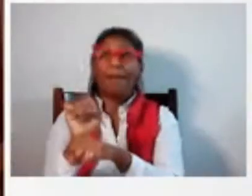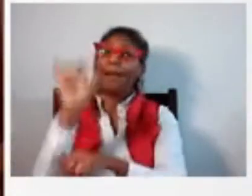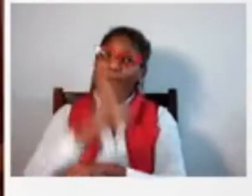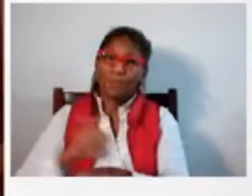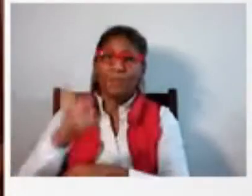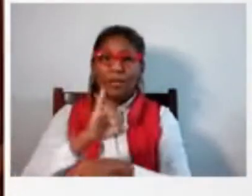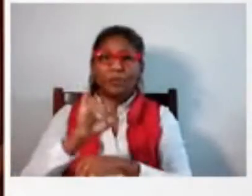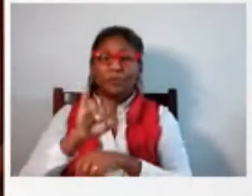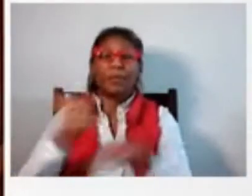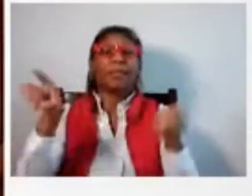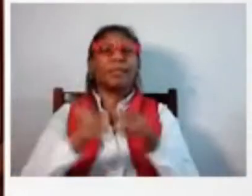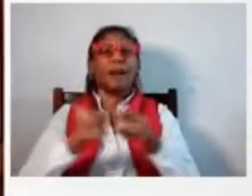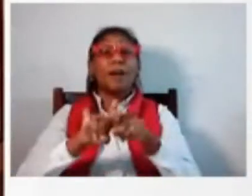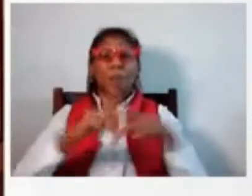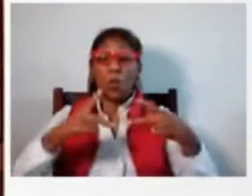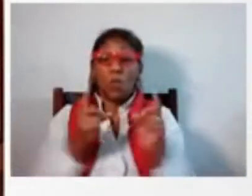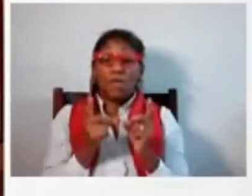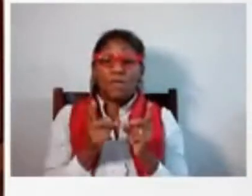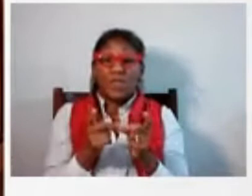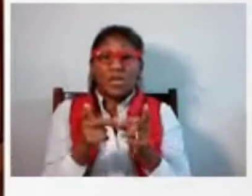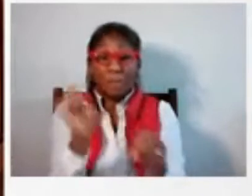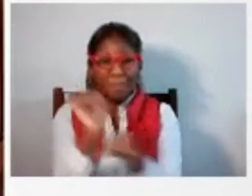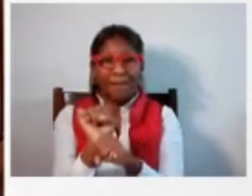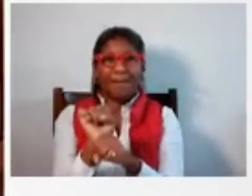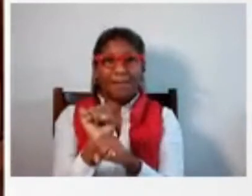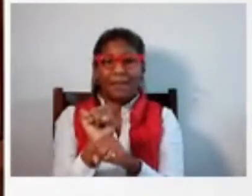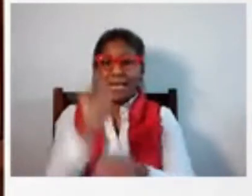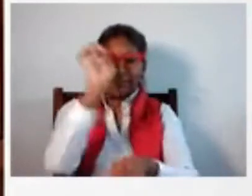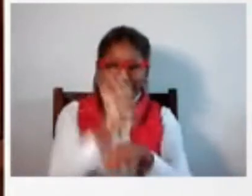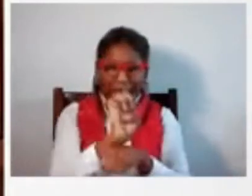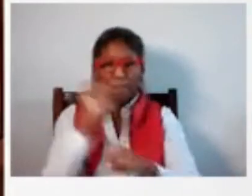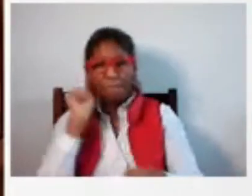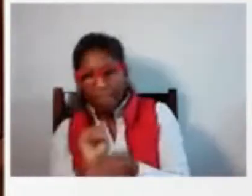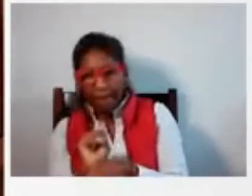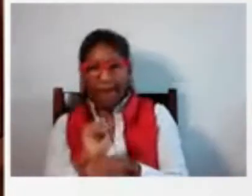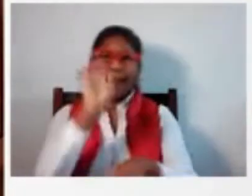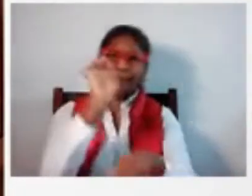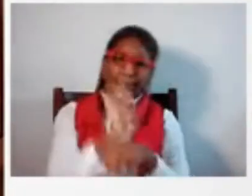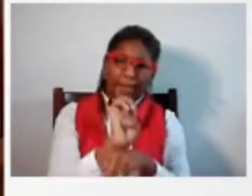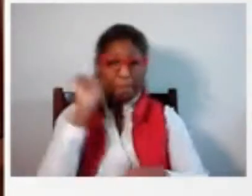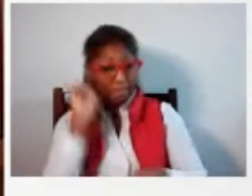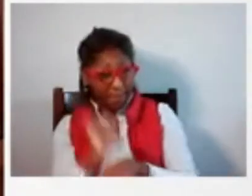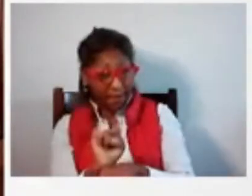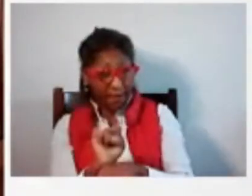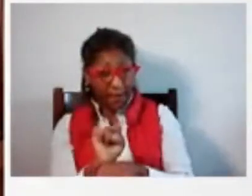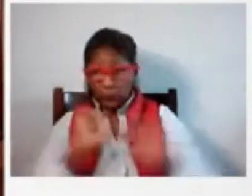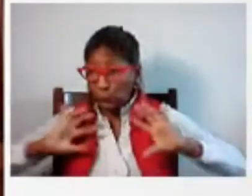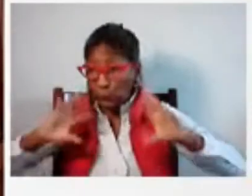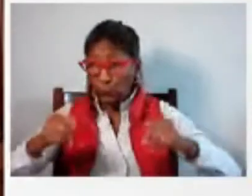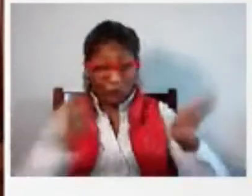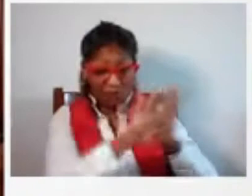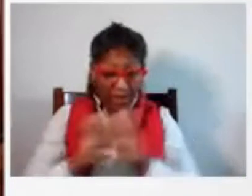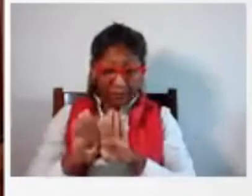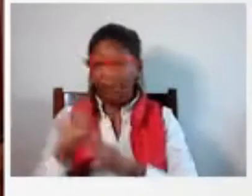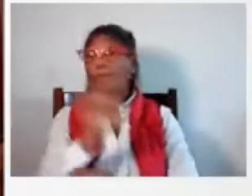do vírus. Só que ao invés de parar o estado todo, o tempo todo e totalmente em todas as atividades, nós